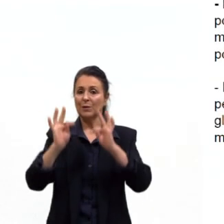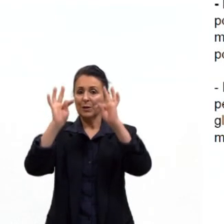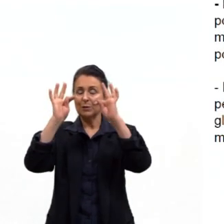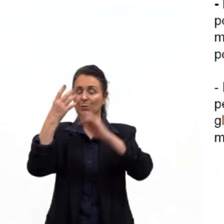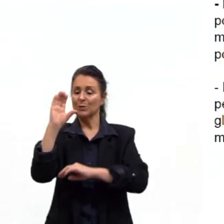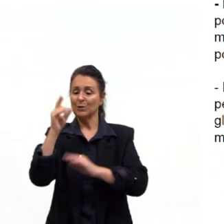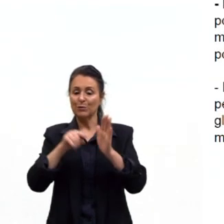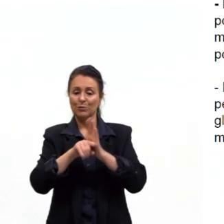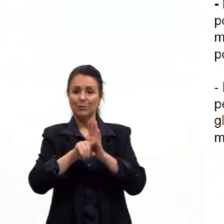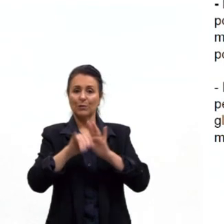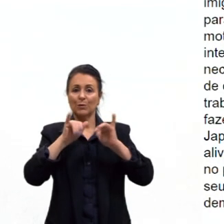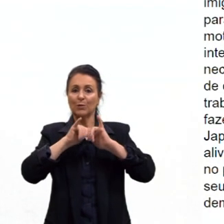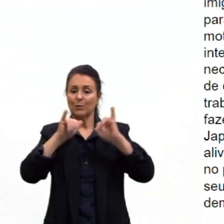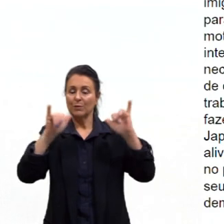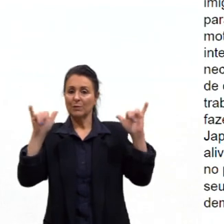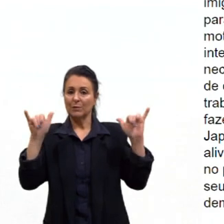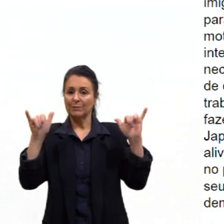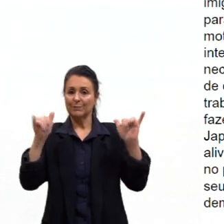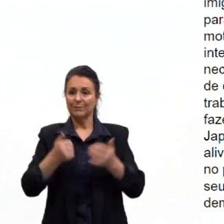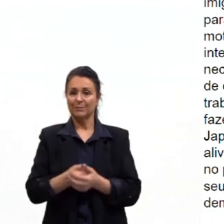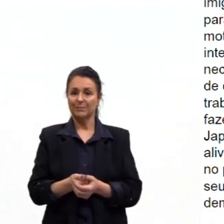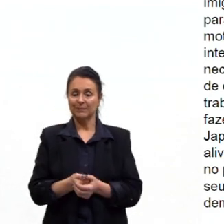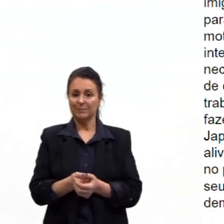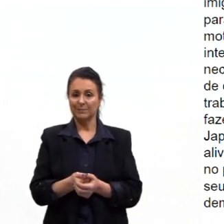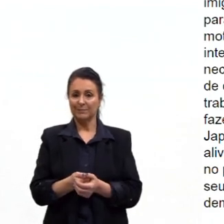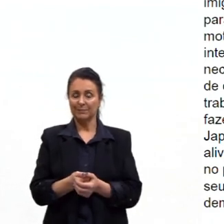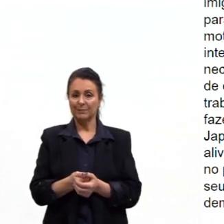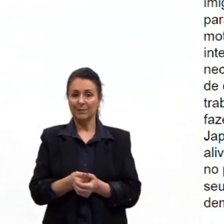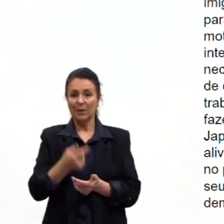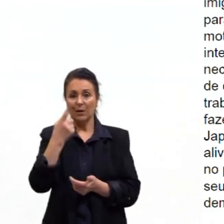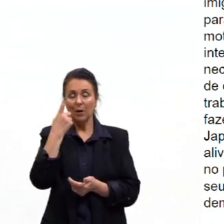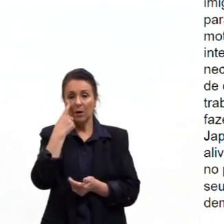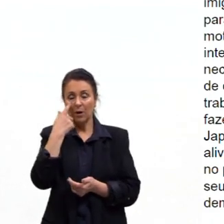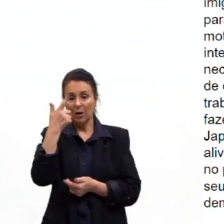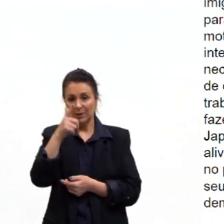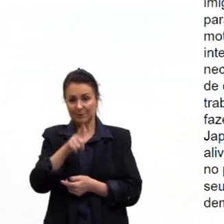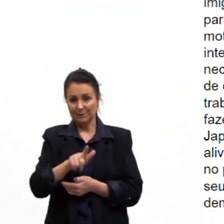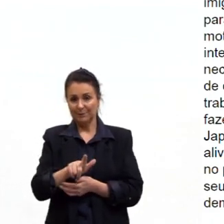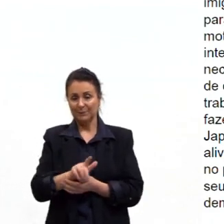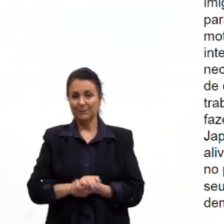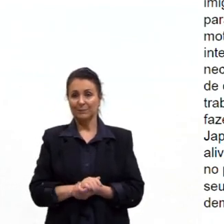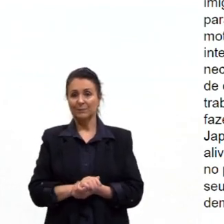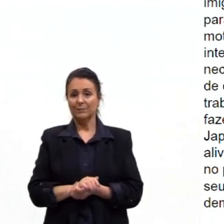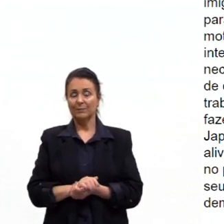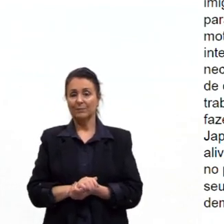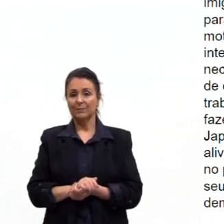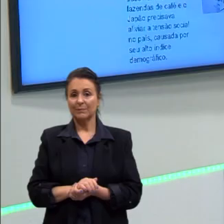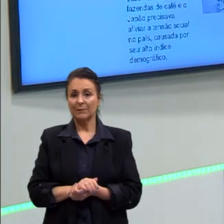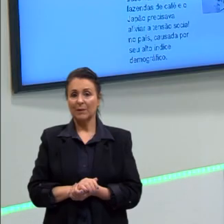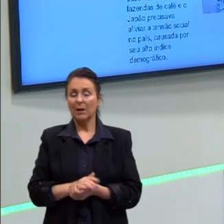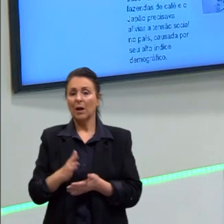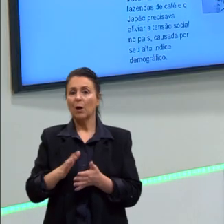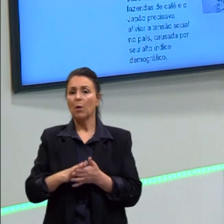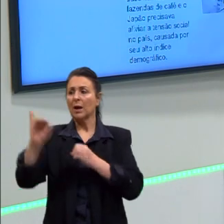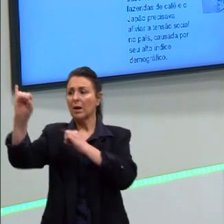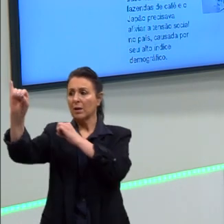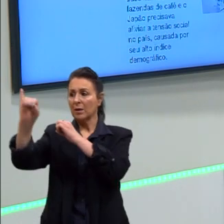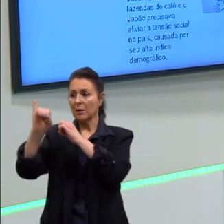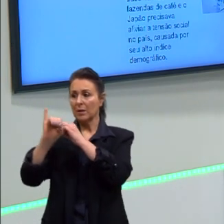tá vamos passar mais um aqui e olha só então a gente vai entrar agora nessa parte das imigrações